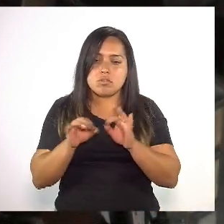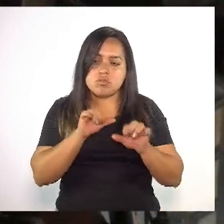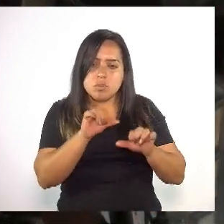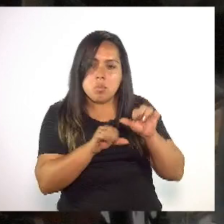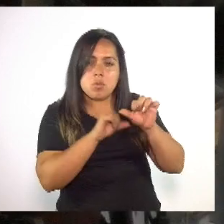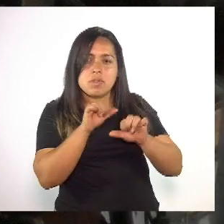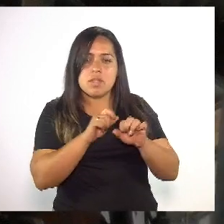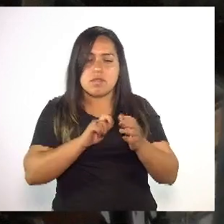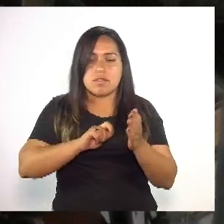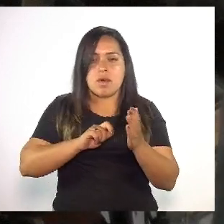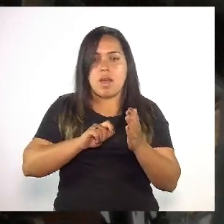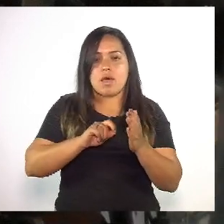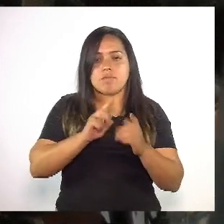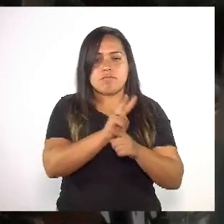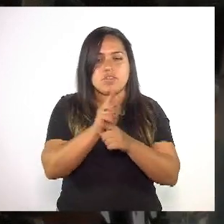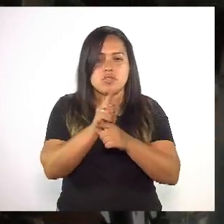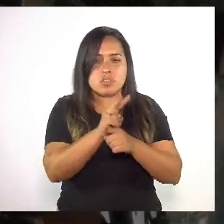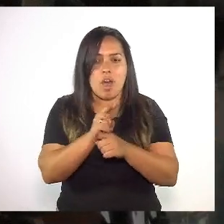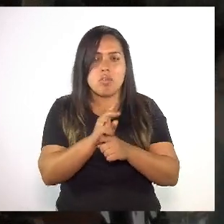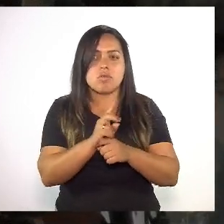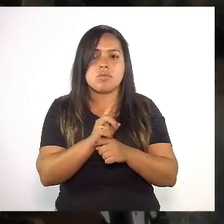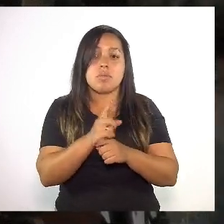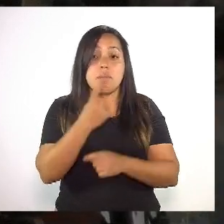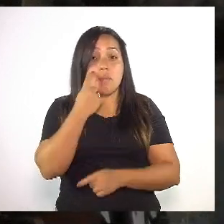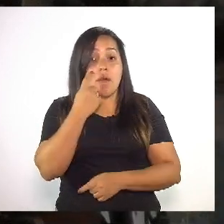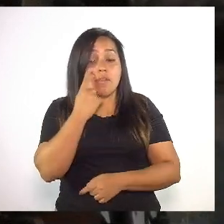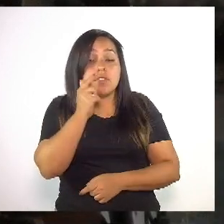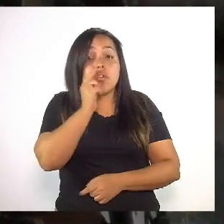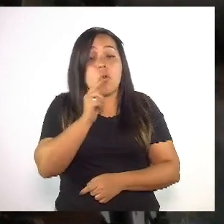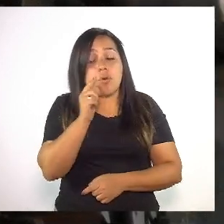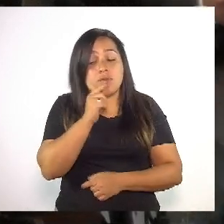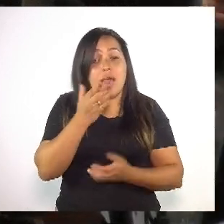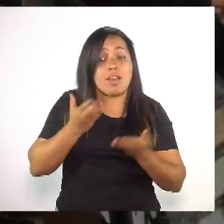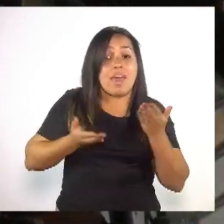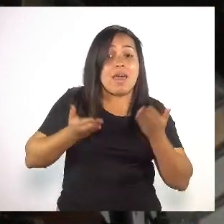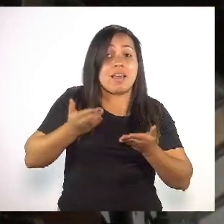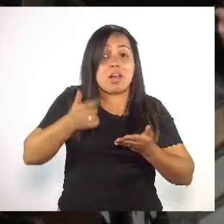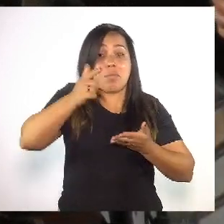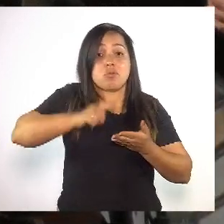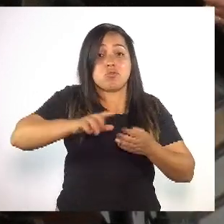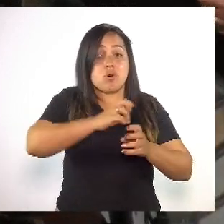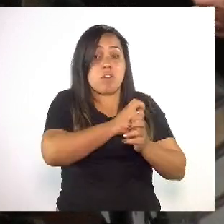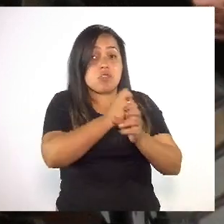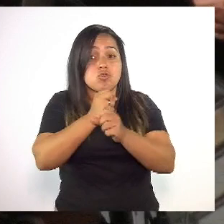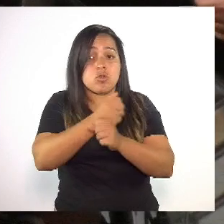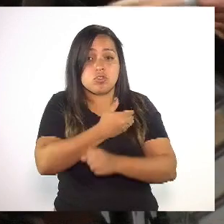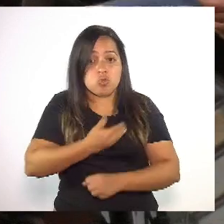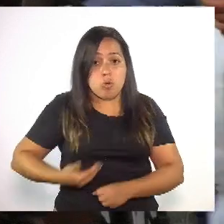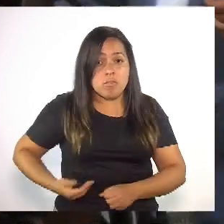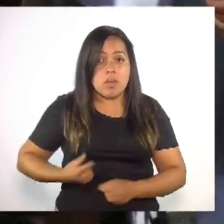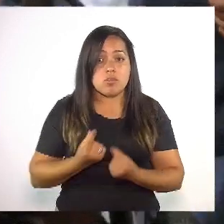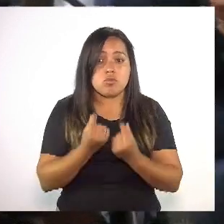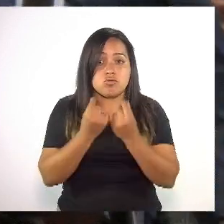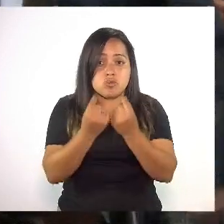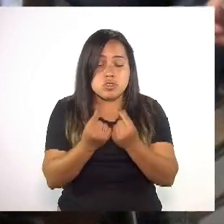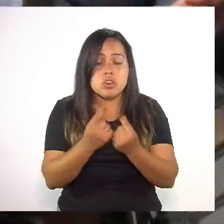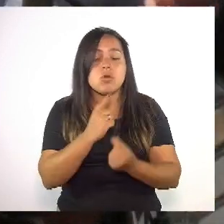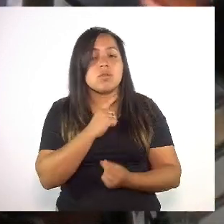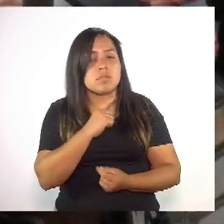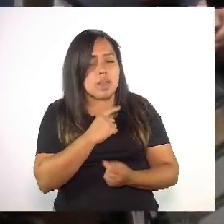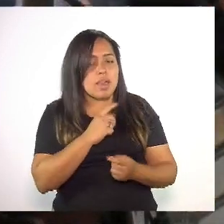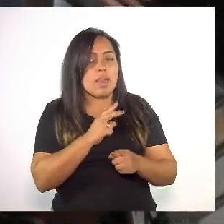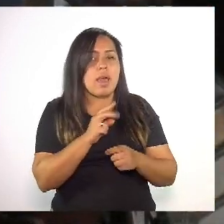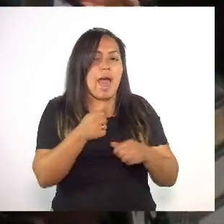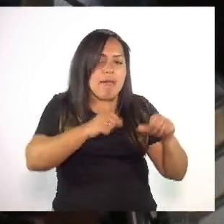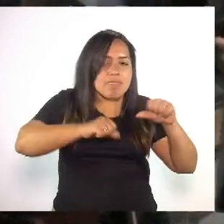com vistas à retomada do equilíbrio das contas do governo, devemos analisar as contas do Executivo Estadual